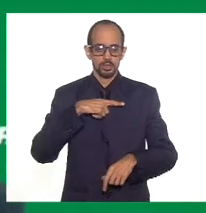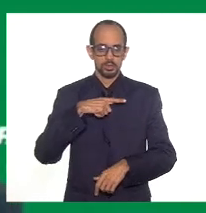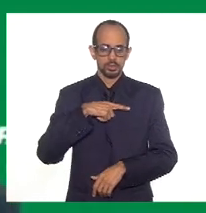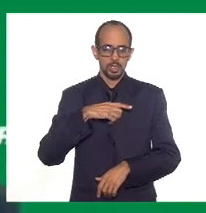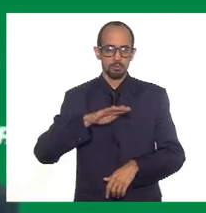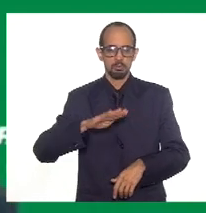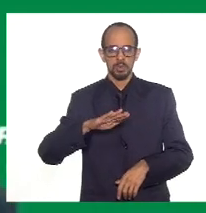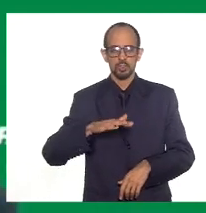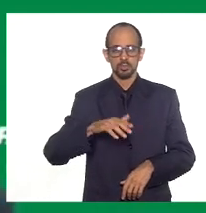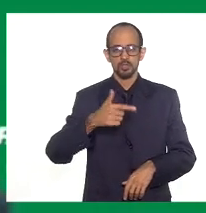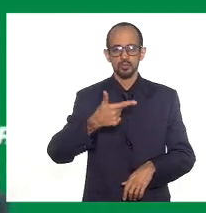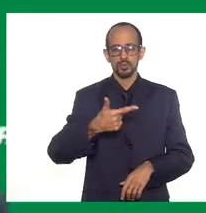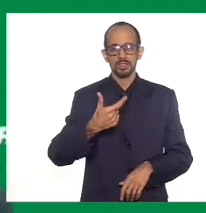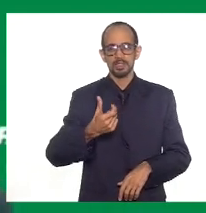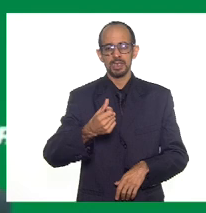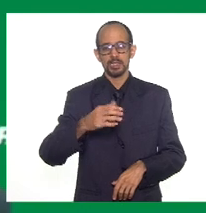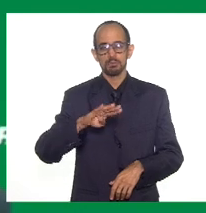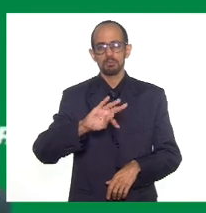na ordem de